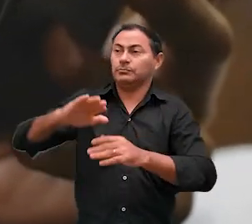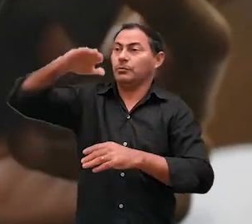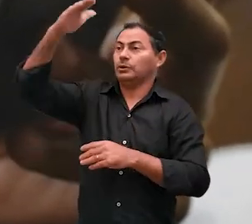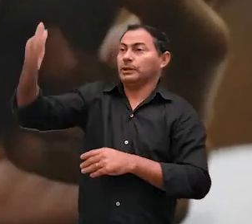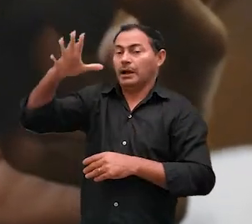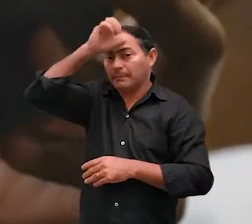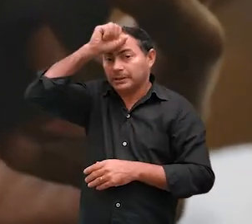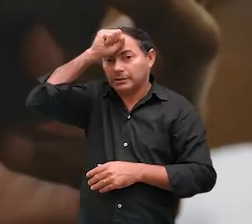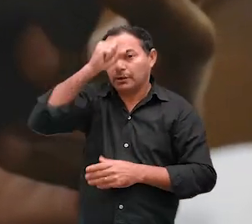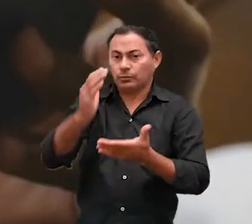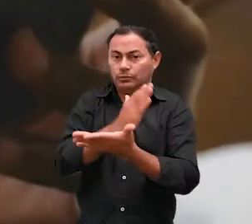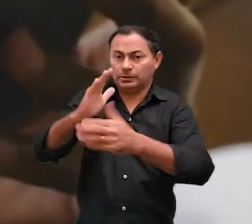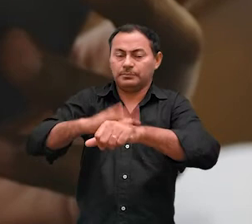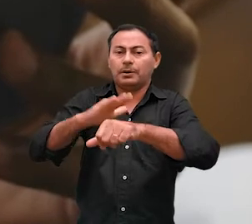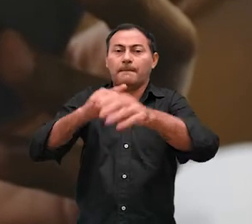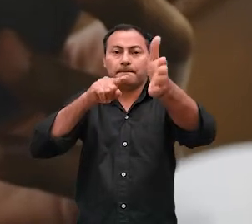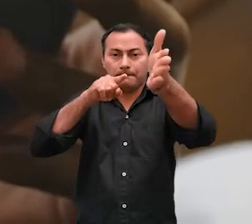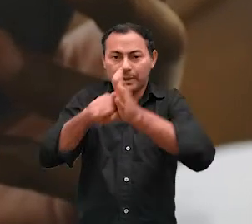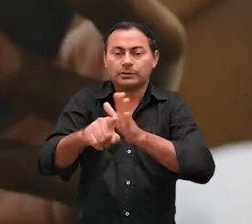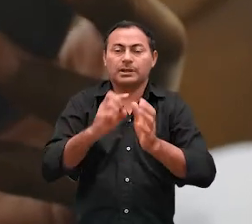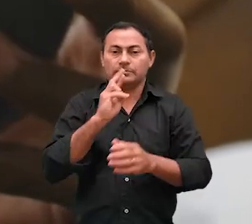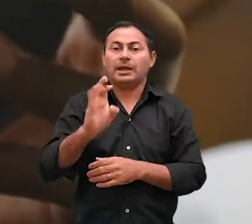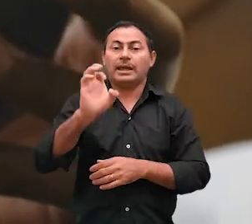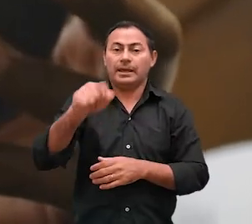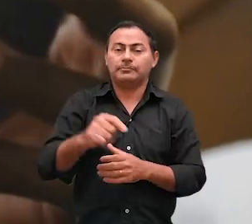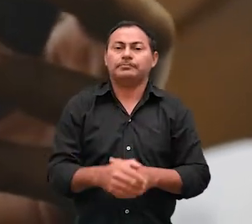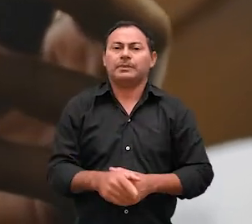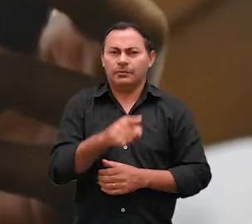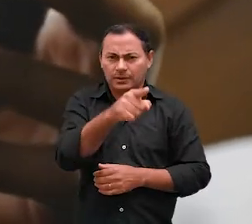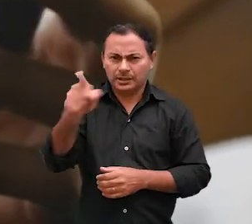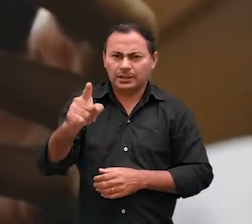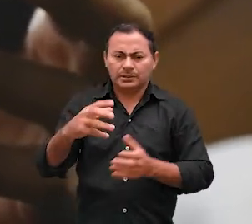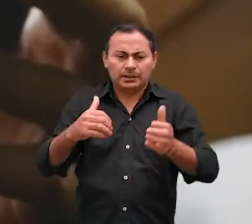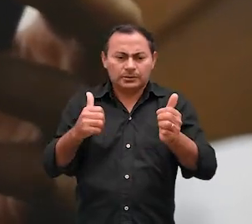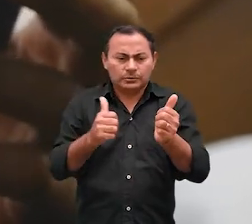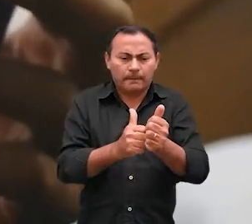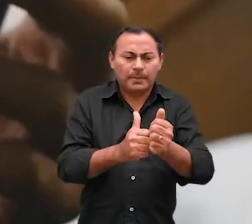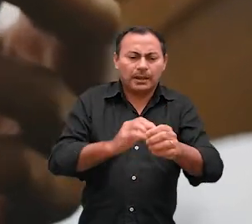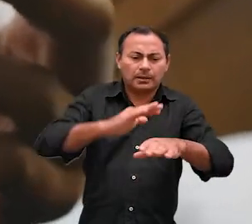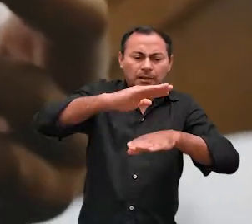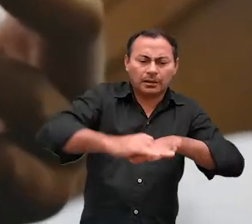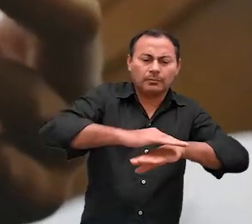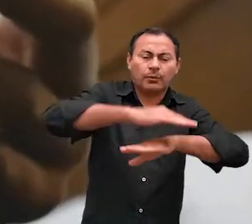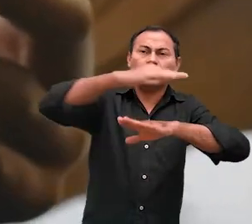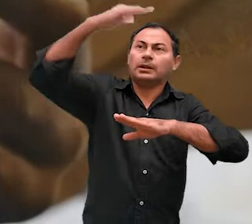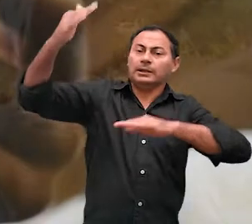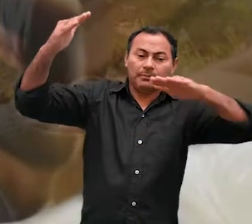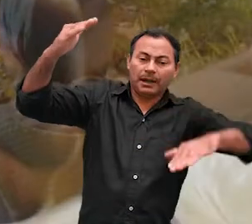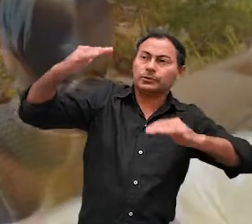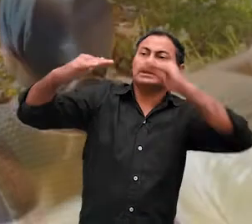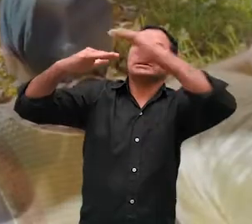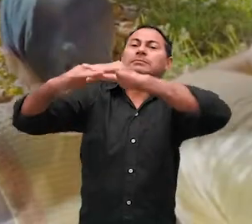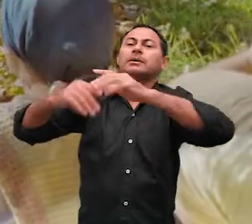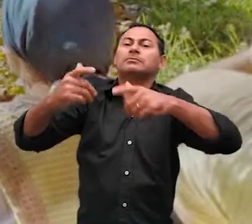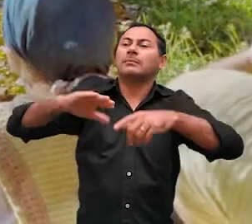Jesus no alto da montanha por algum tempo a pergunta que devemos responder é você está no sopé da montanha ou numa alto da